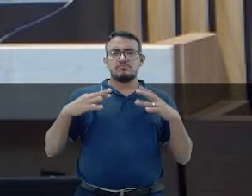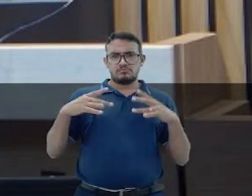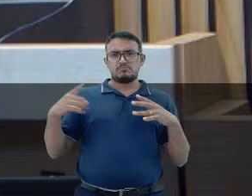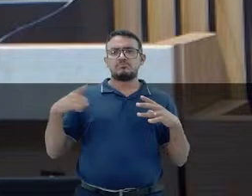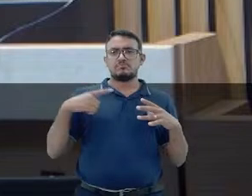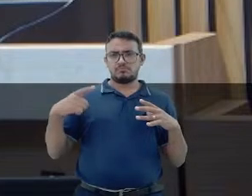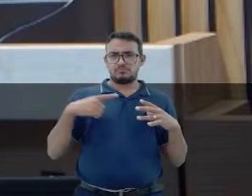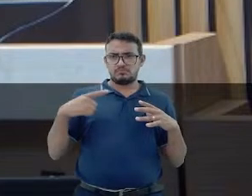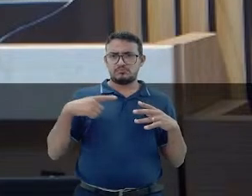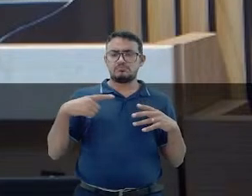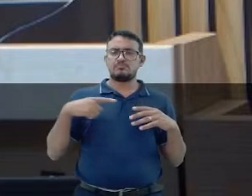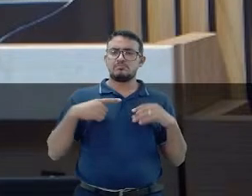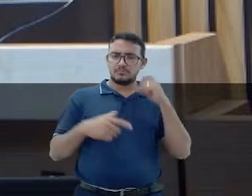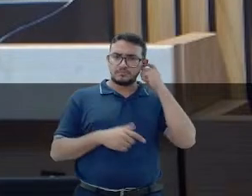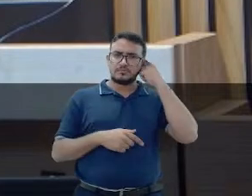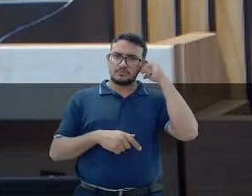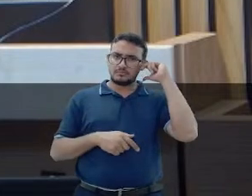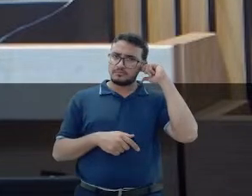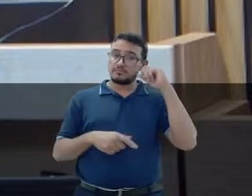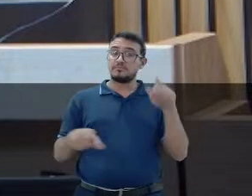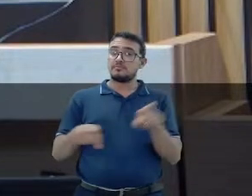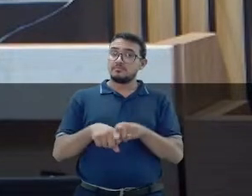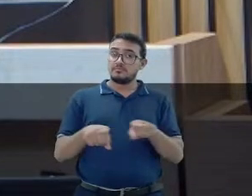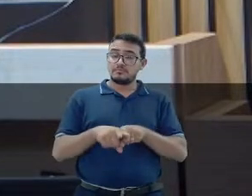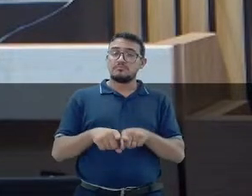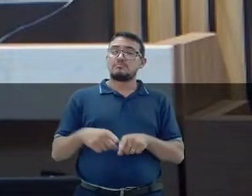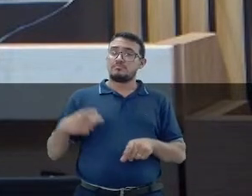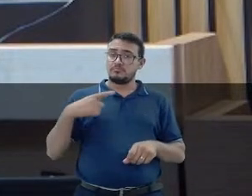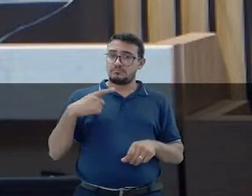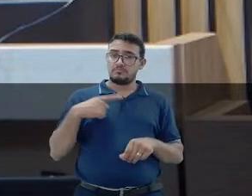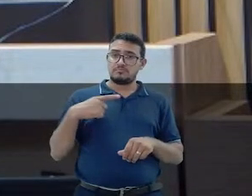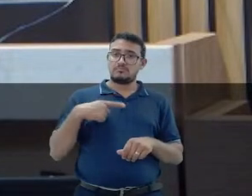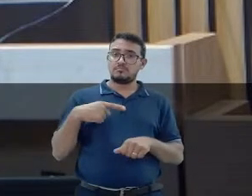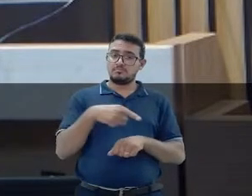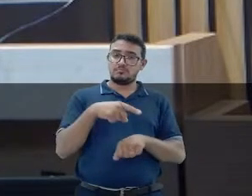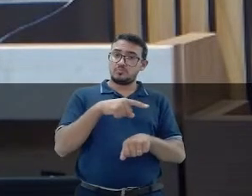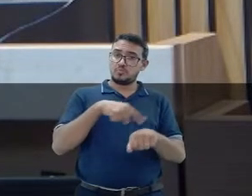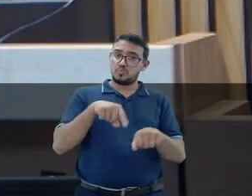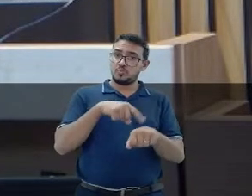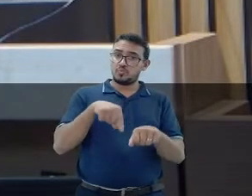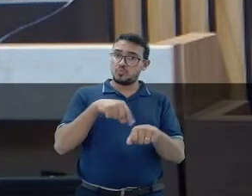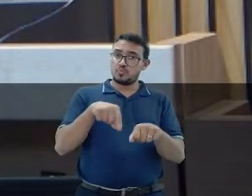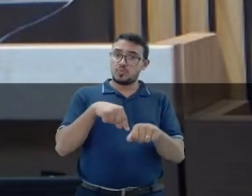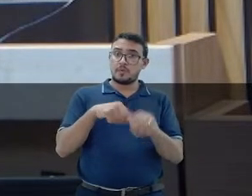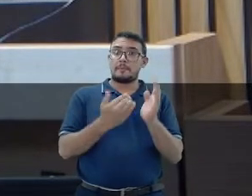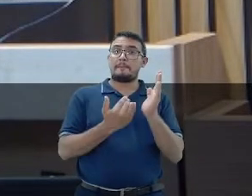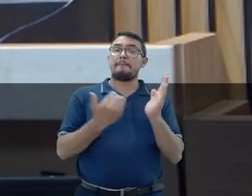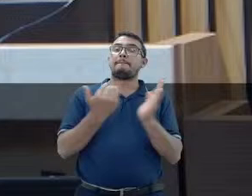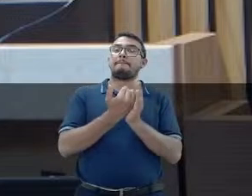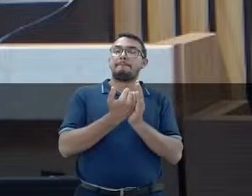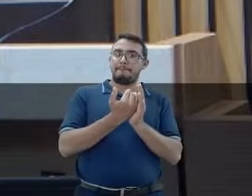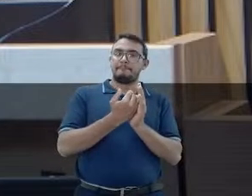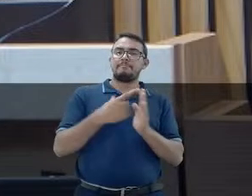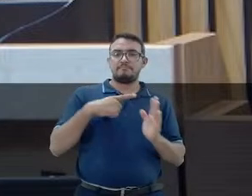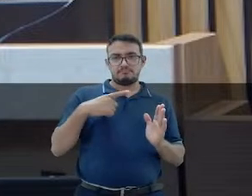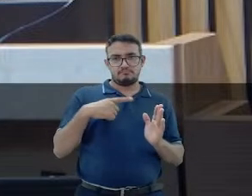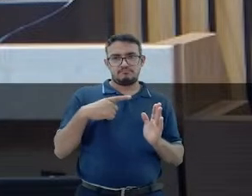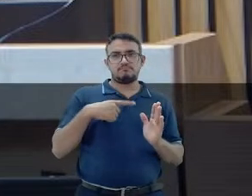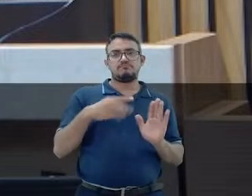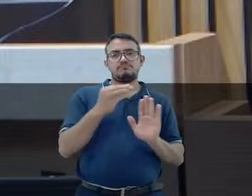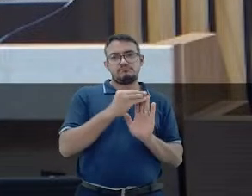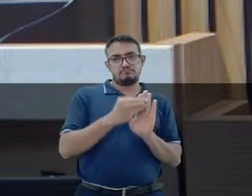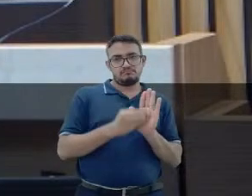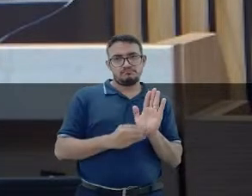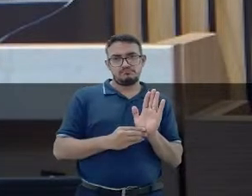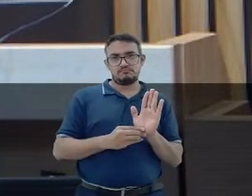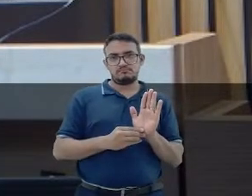Havia, ainda, a demonstração do quantitativo de horas positivas do período. Ao contrário do que afirmado, não